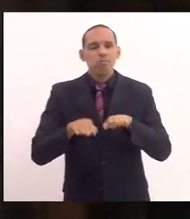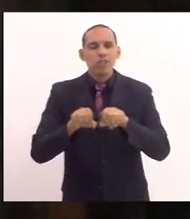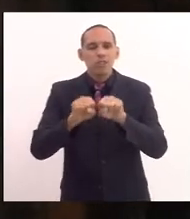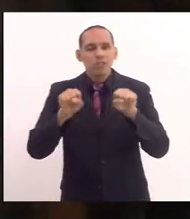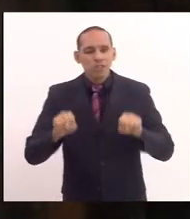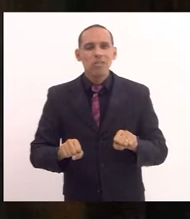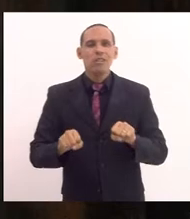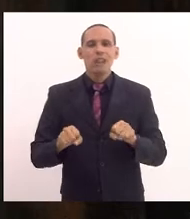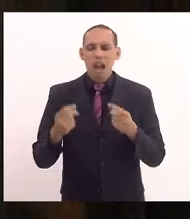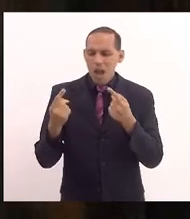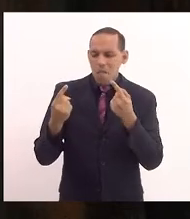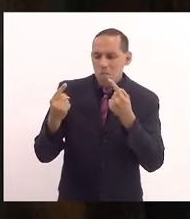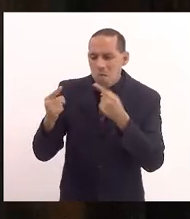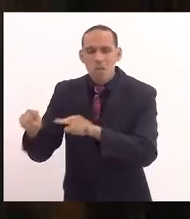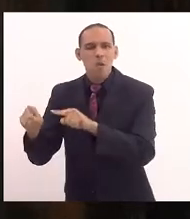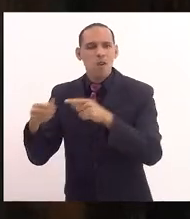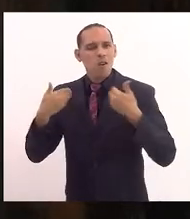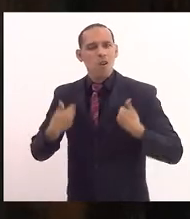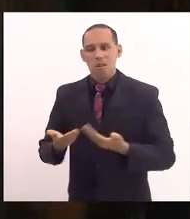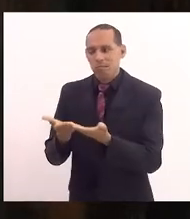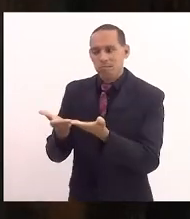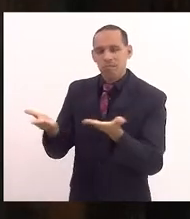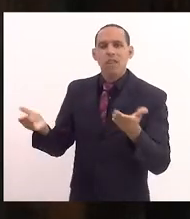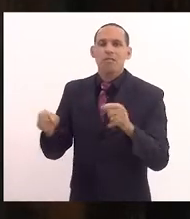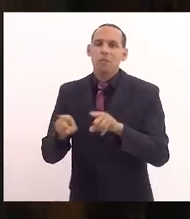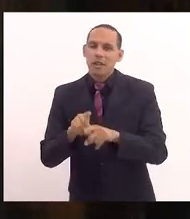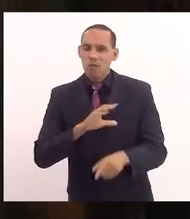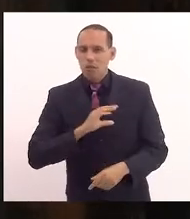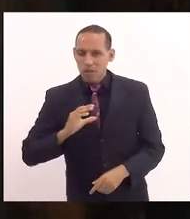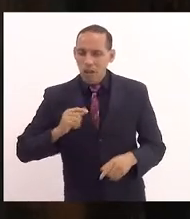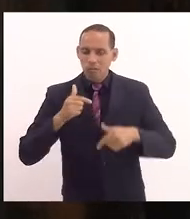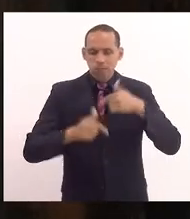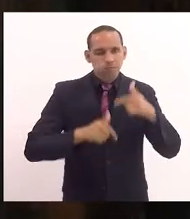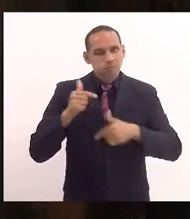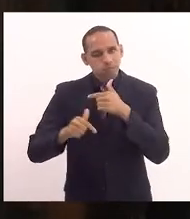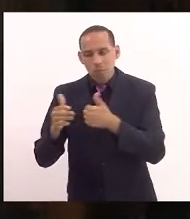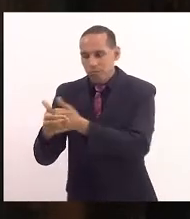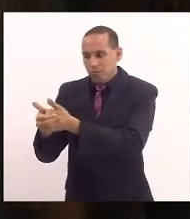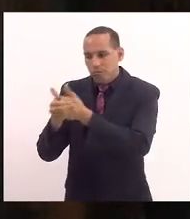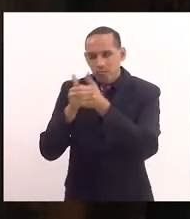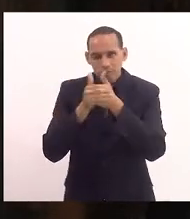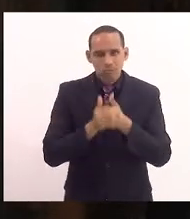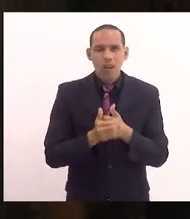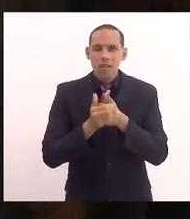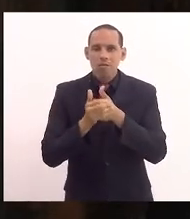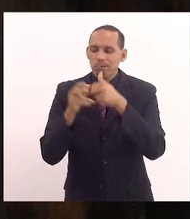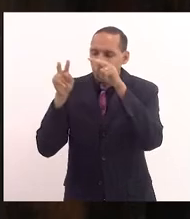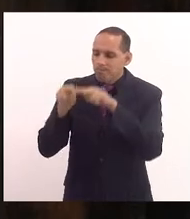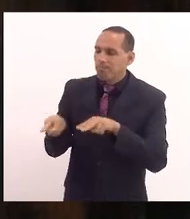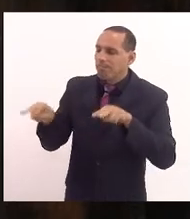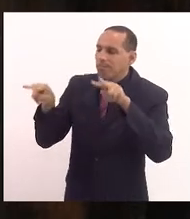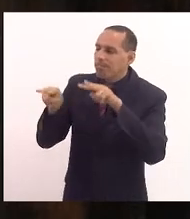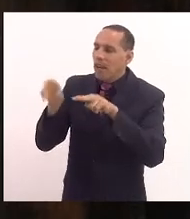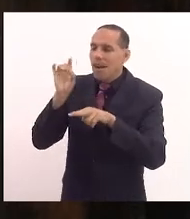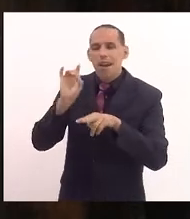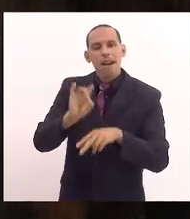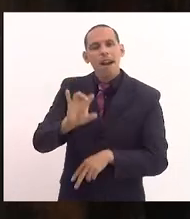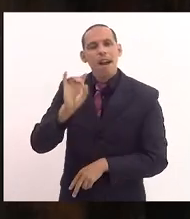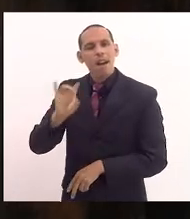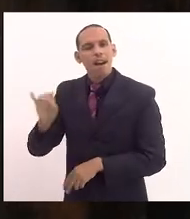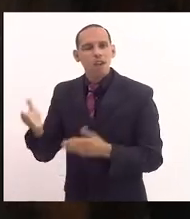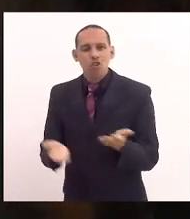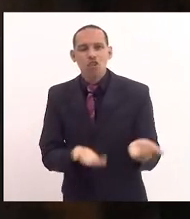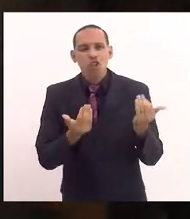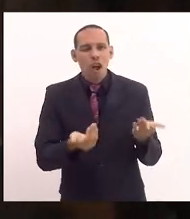corpos e é parte também do trabalho dessa comissão, esse acolhimento, esse olhar, poder olhar para cada um desses